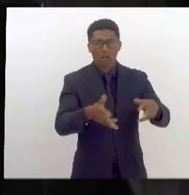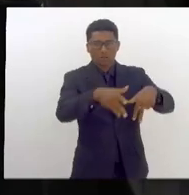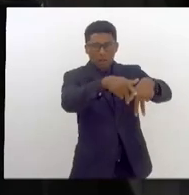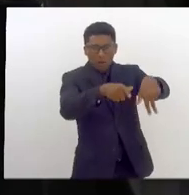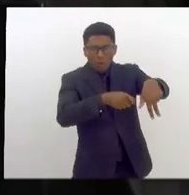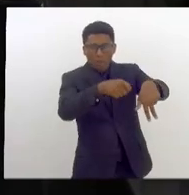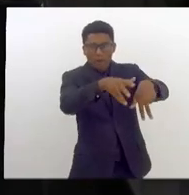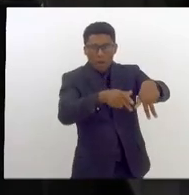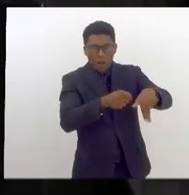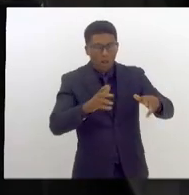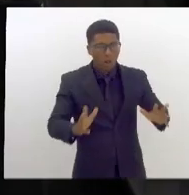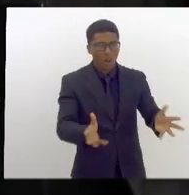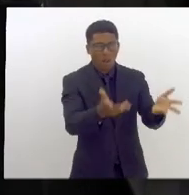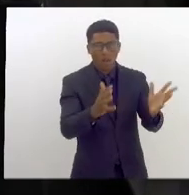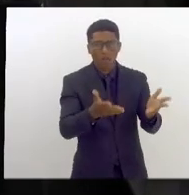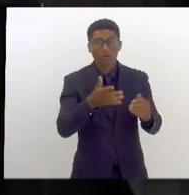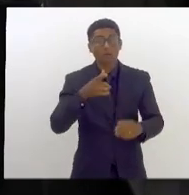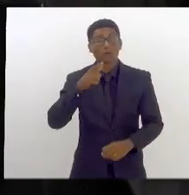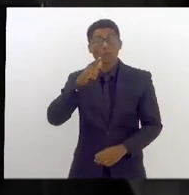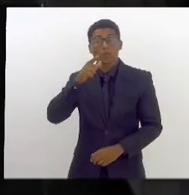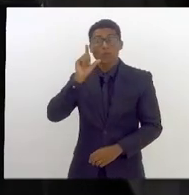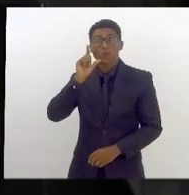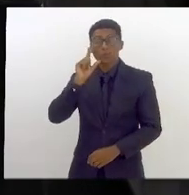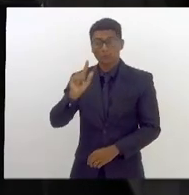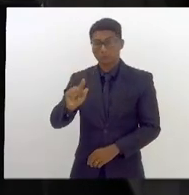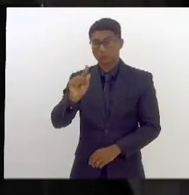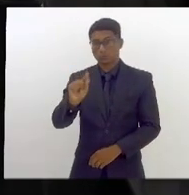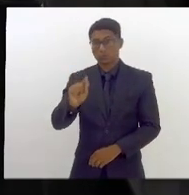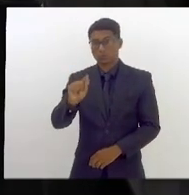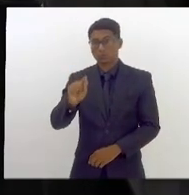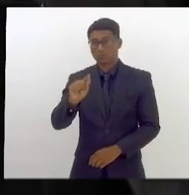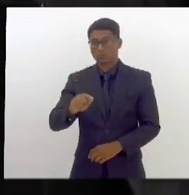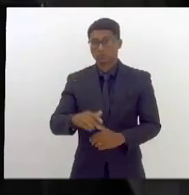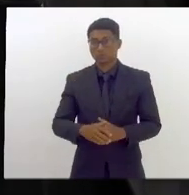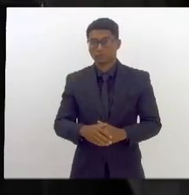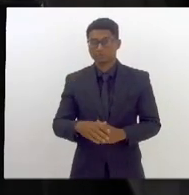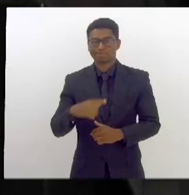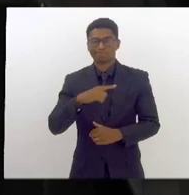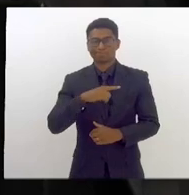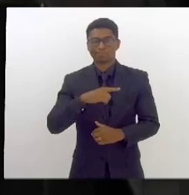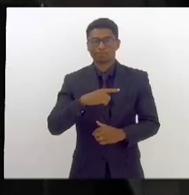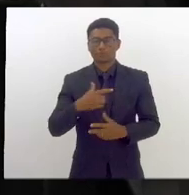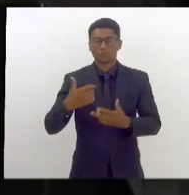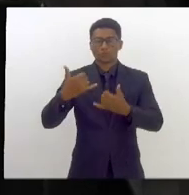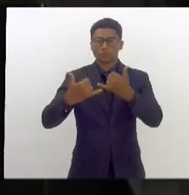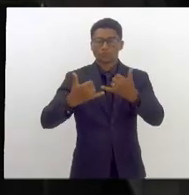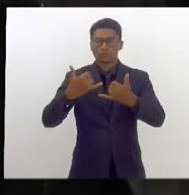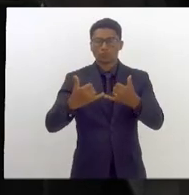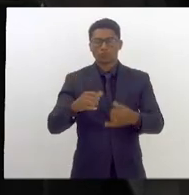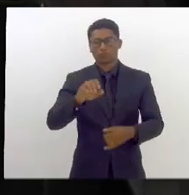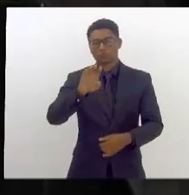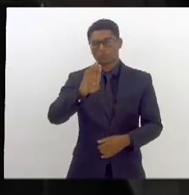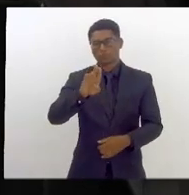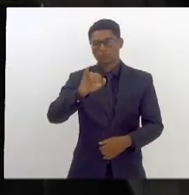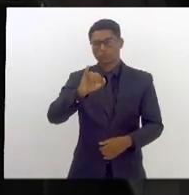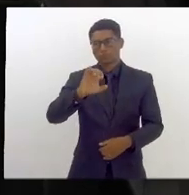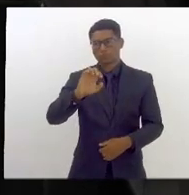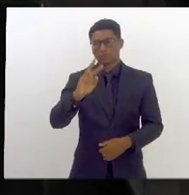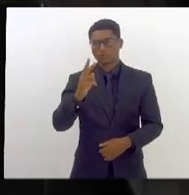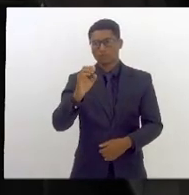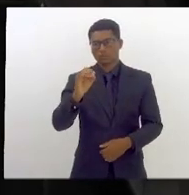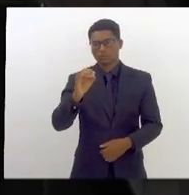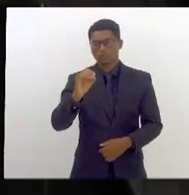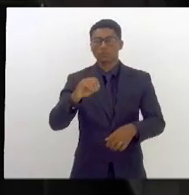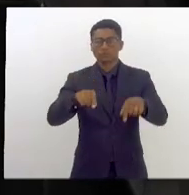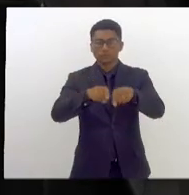ontem foi em relação ao jogo do bicho e todos os crimes daí